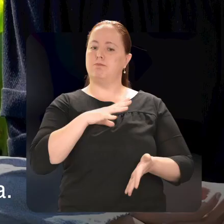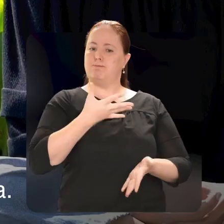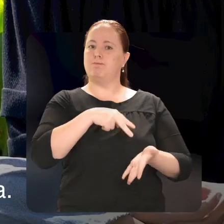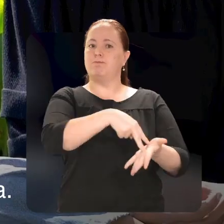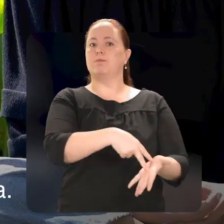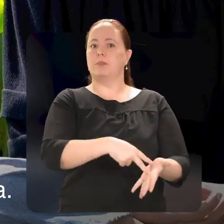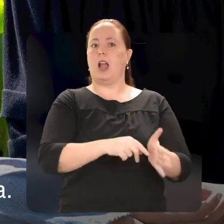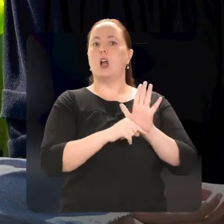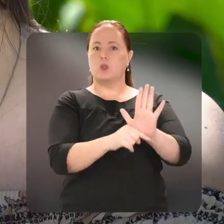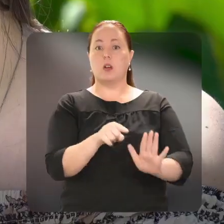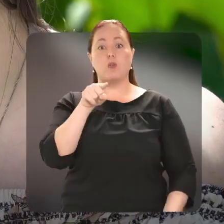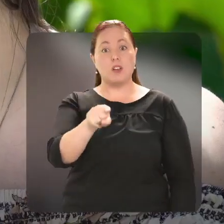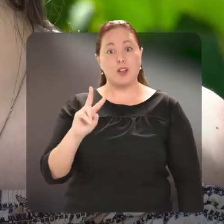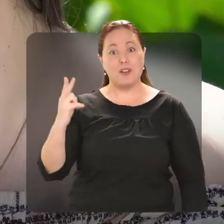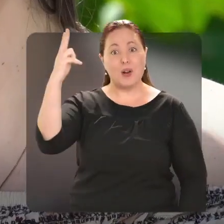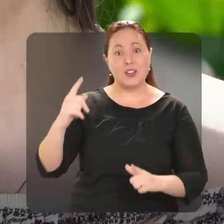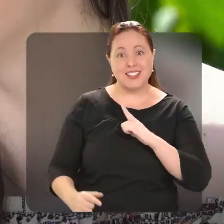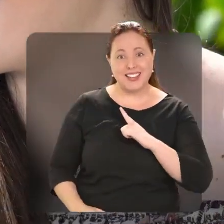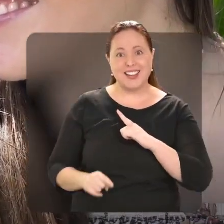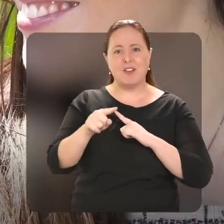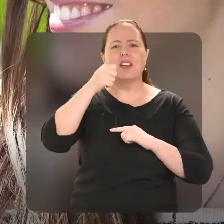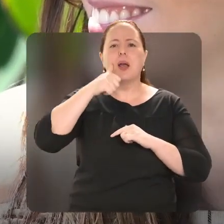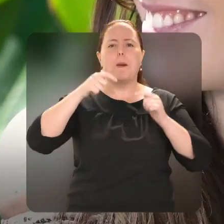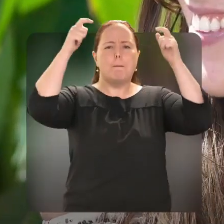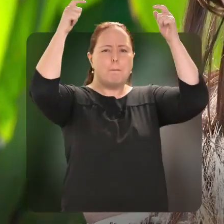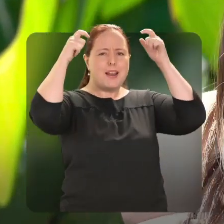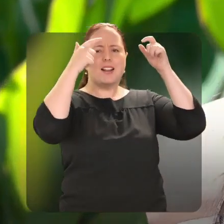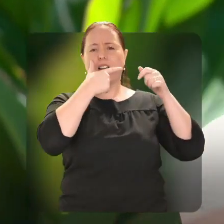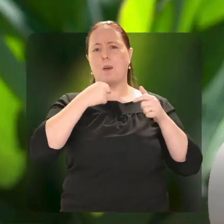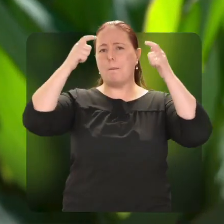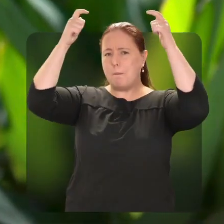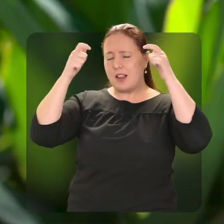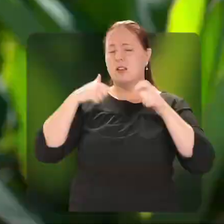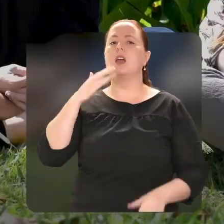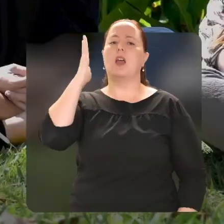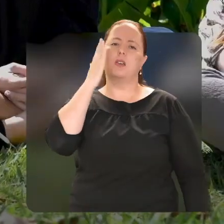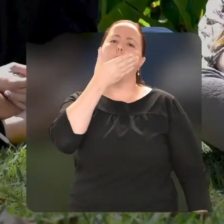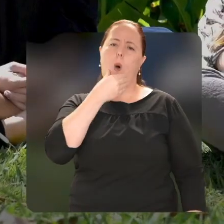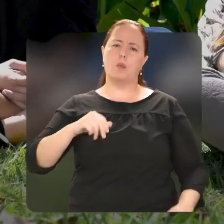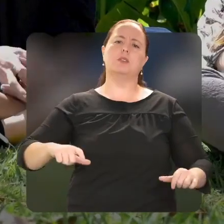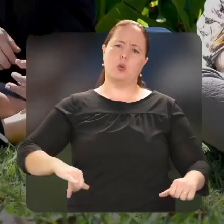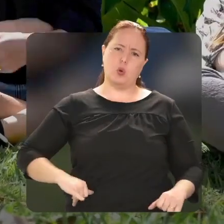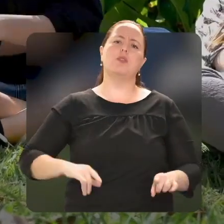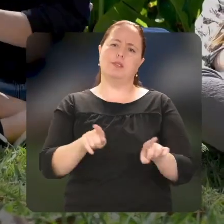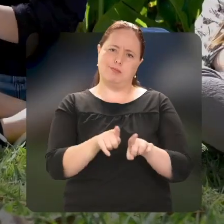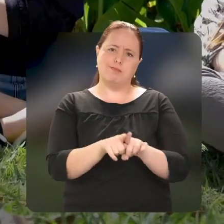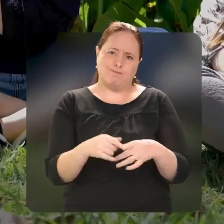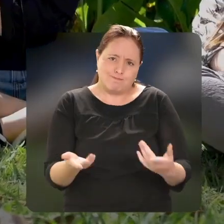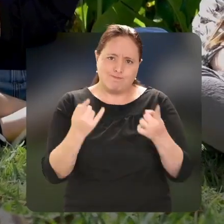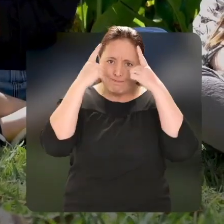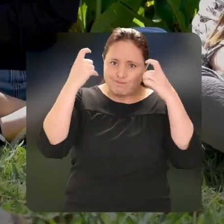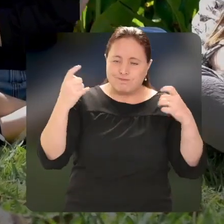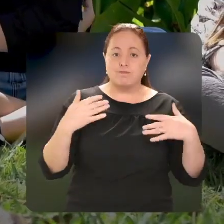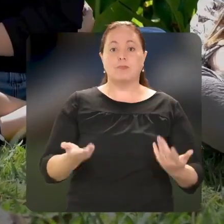eu precisei pedir ajuda. Você tem valor. Você é uma princesa ou um príncipe, porque eu sei que meninos também passam